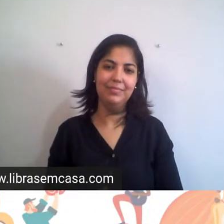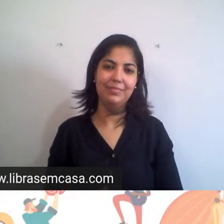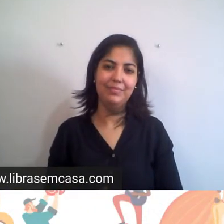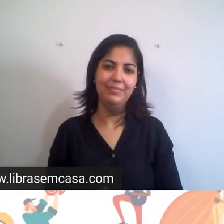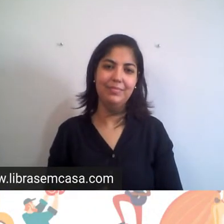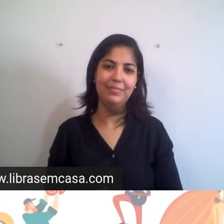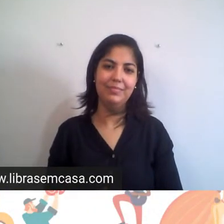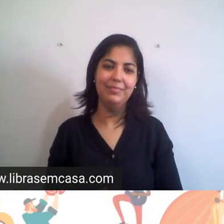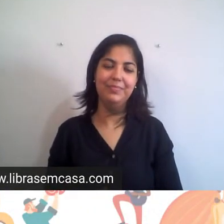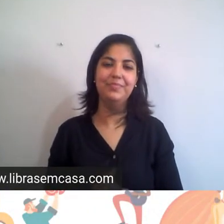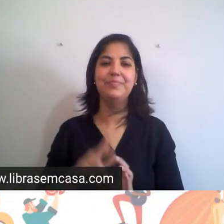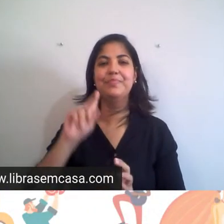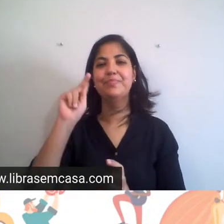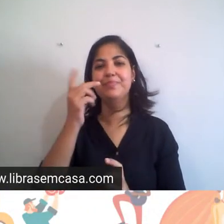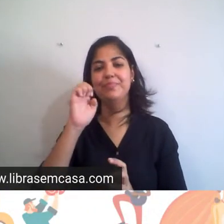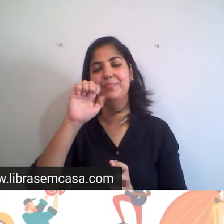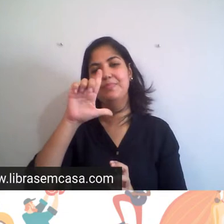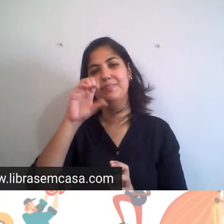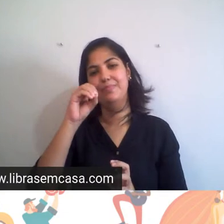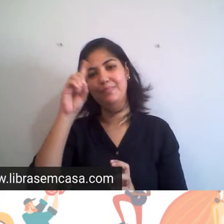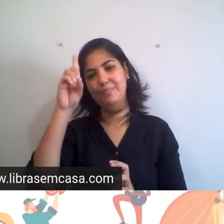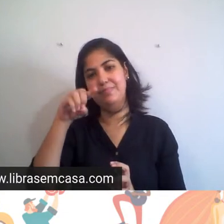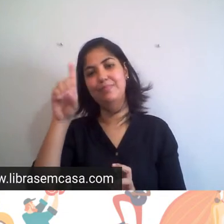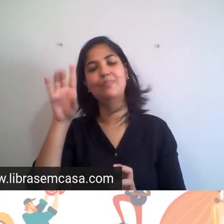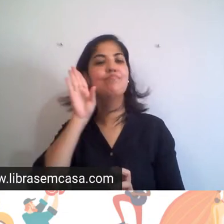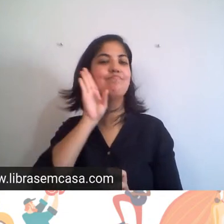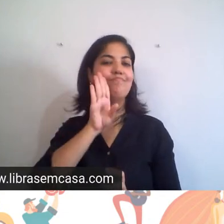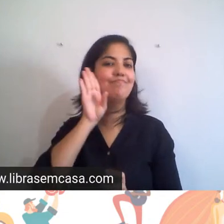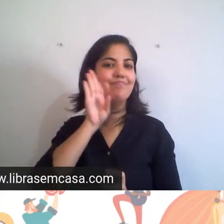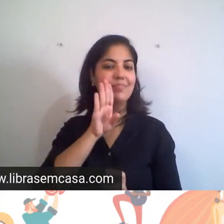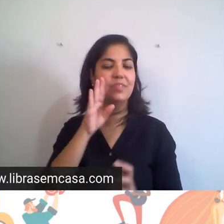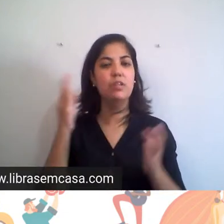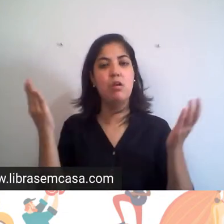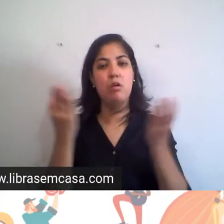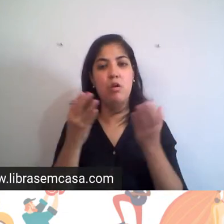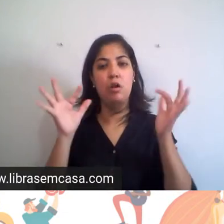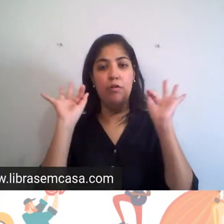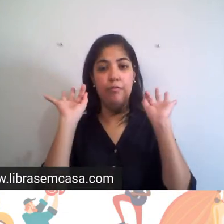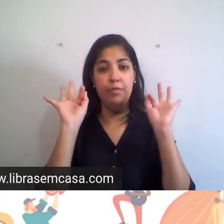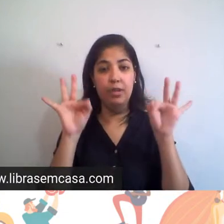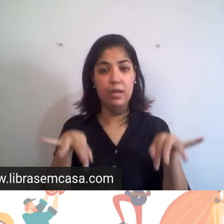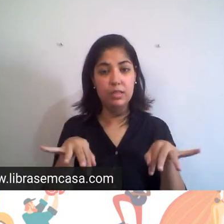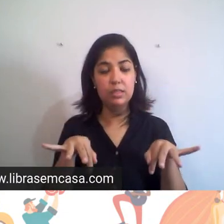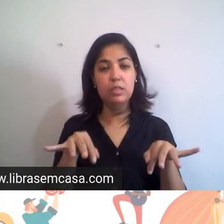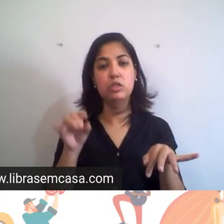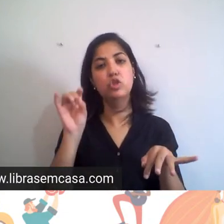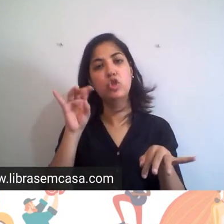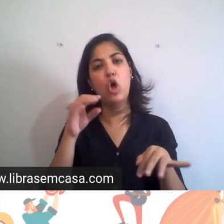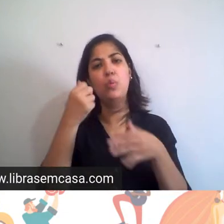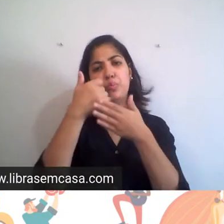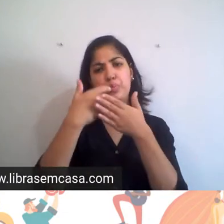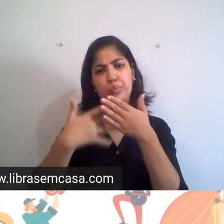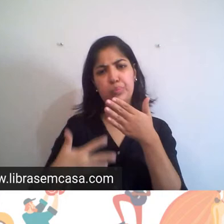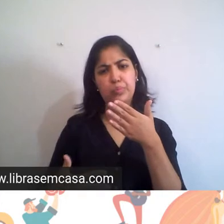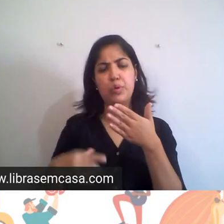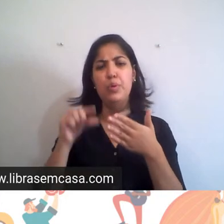Obrigado, Elô. Muito legal. Então, para finalizar, só fazer algumas considerações, né?